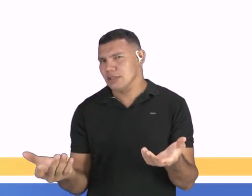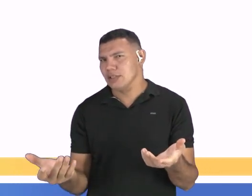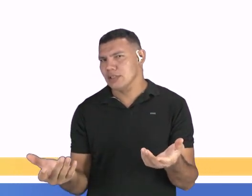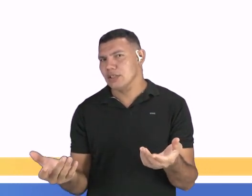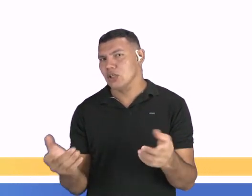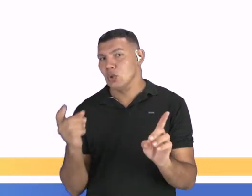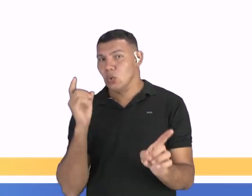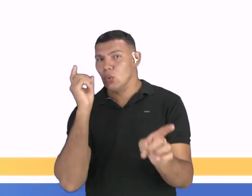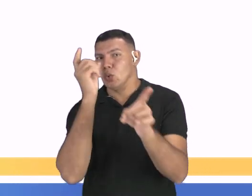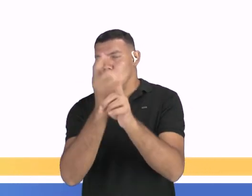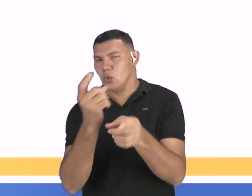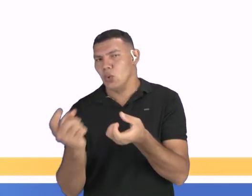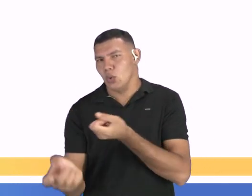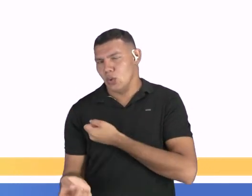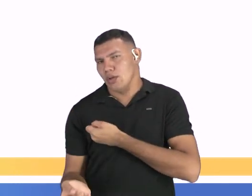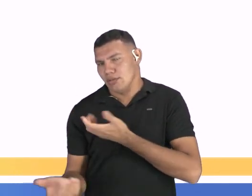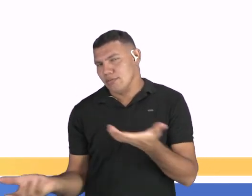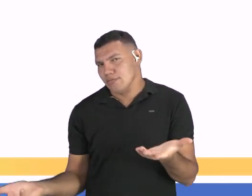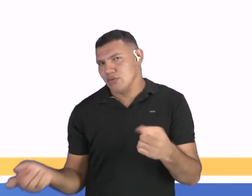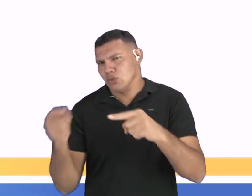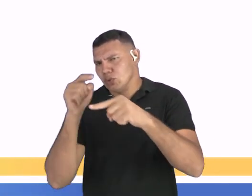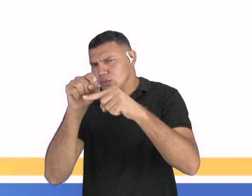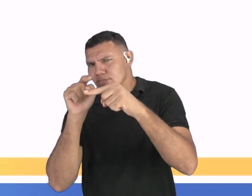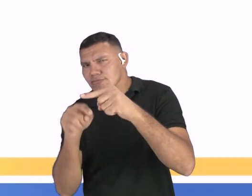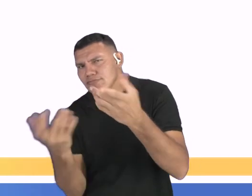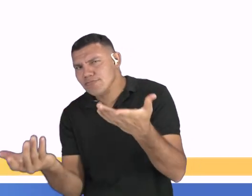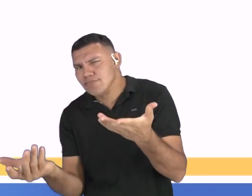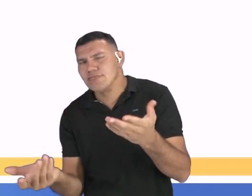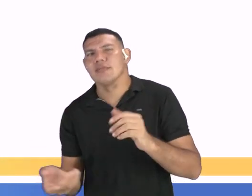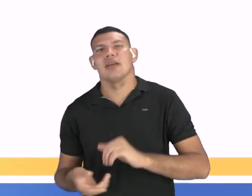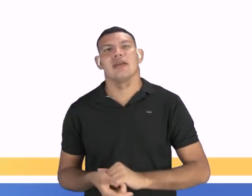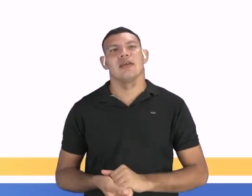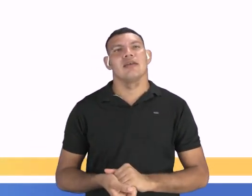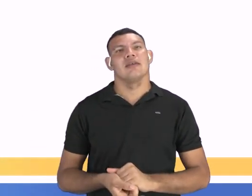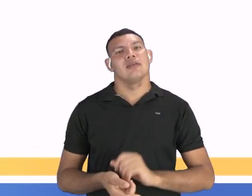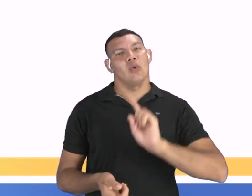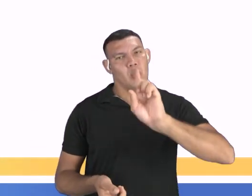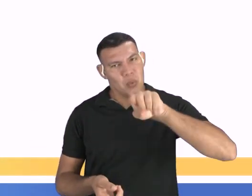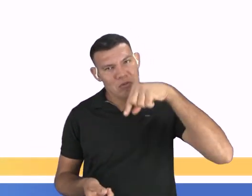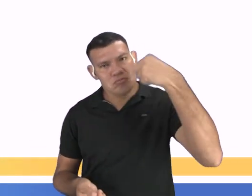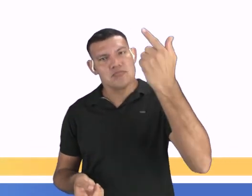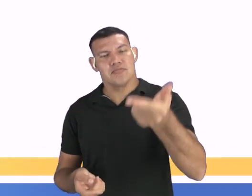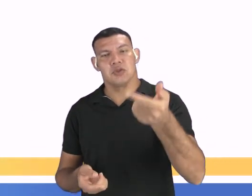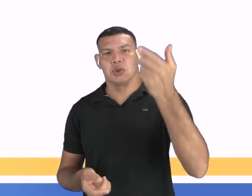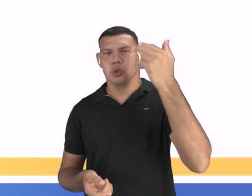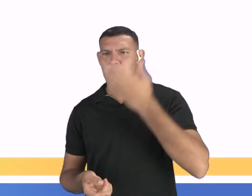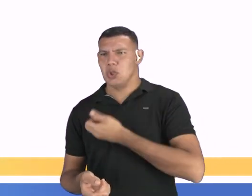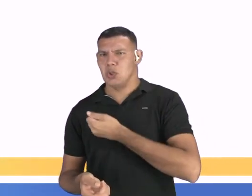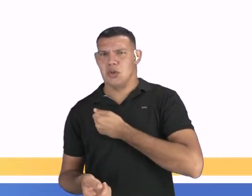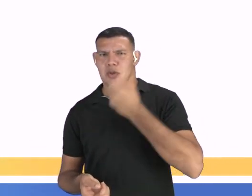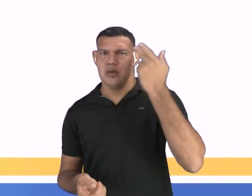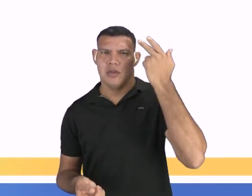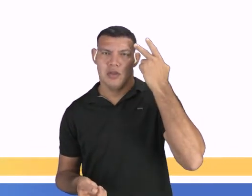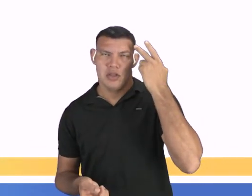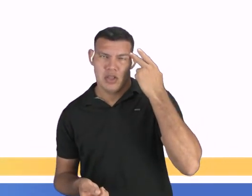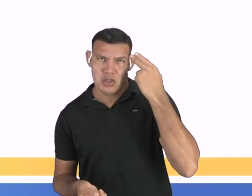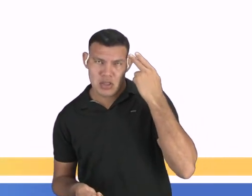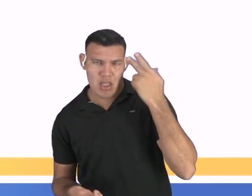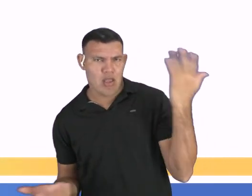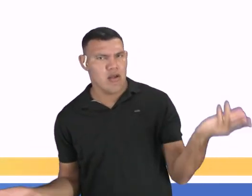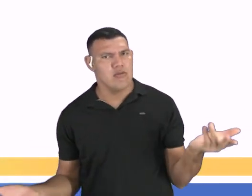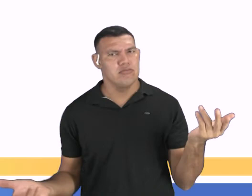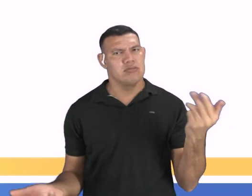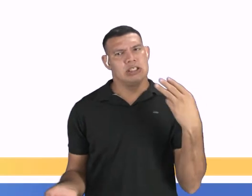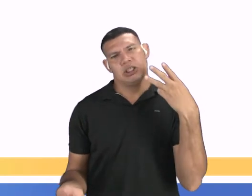nós estamos procurando seus divisores? Aí você pode tentar pelo próximo número natural, né, que seria o número 3. E aí